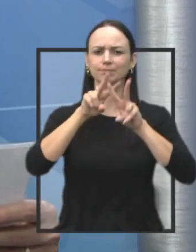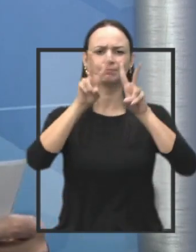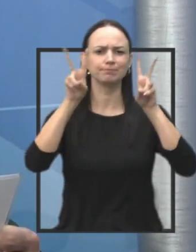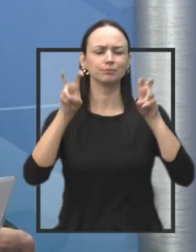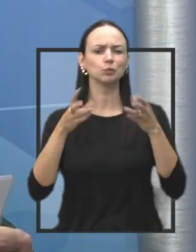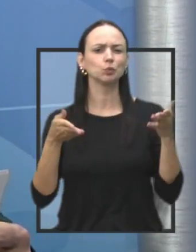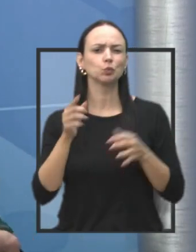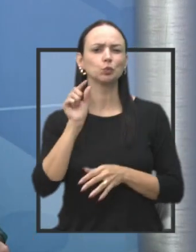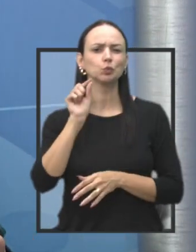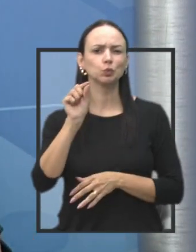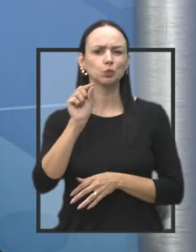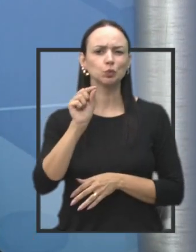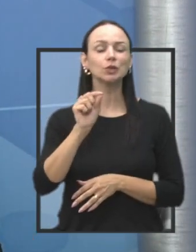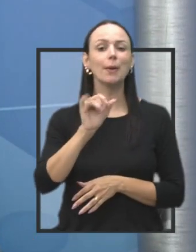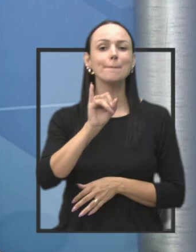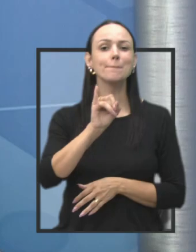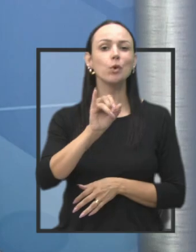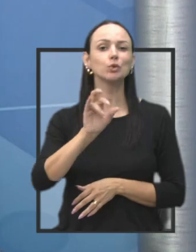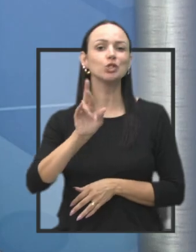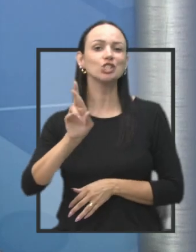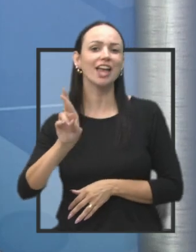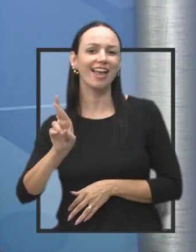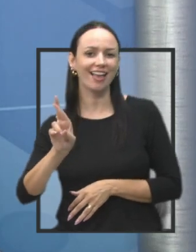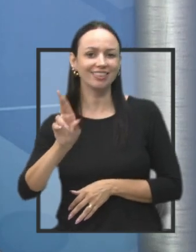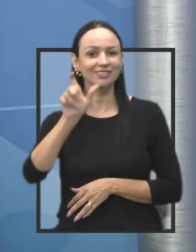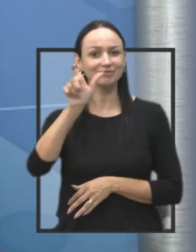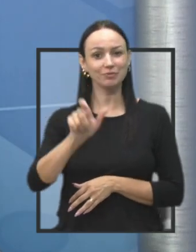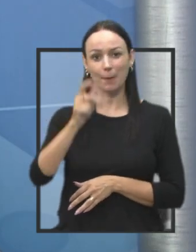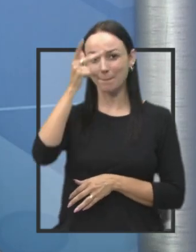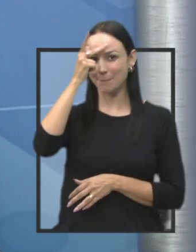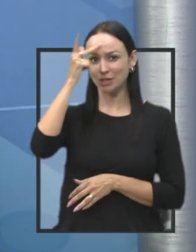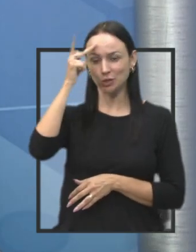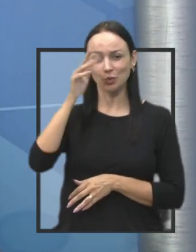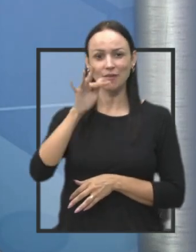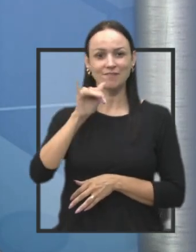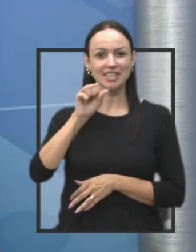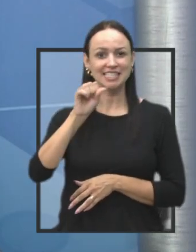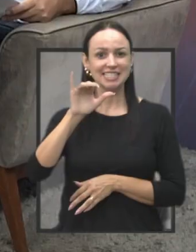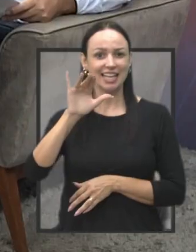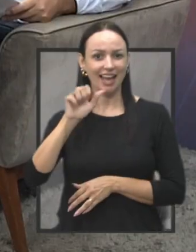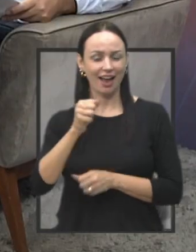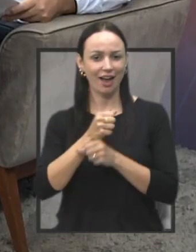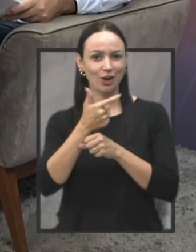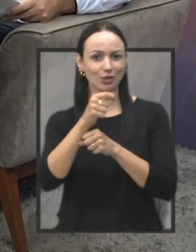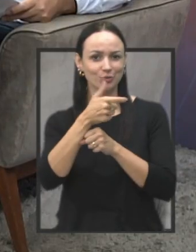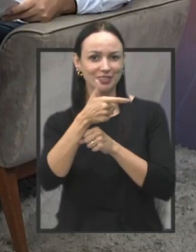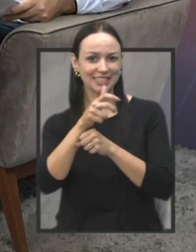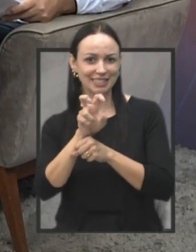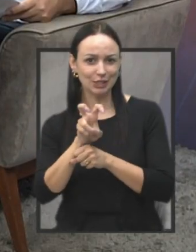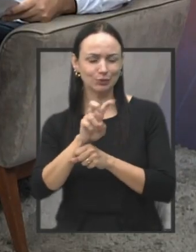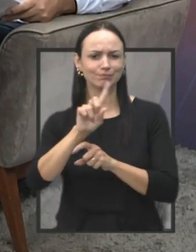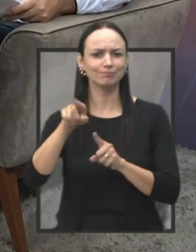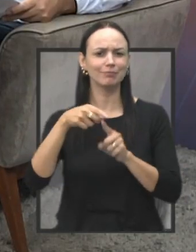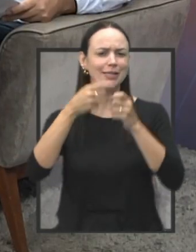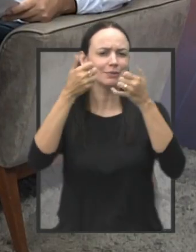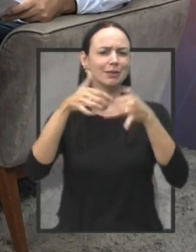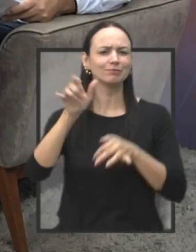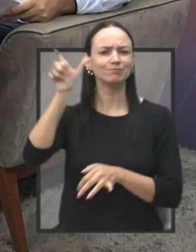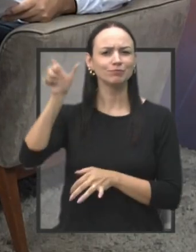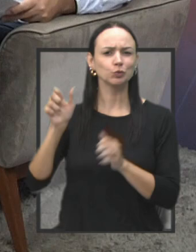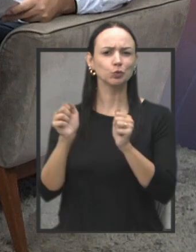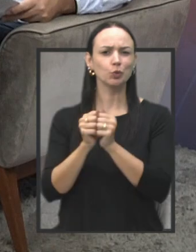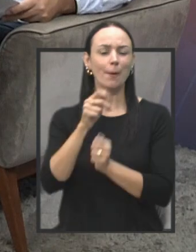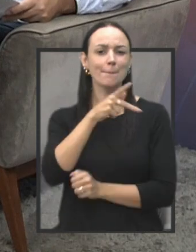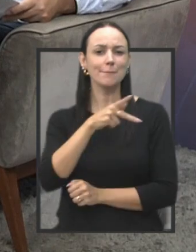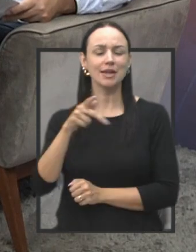da edição de hoje é o Imposto de Renda da Pessoa Física do ano de 2025. Para falar mais sobre este assunto, eu tenho ao meu